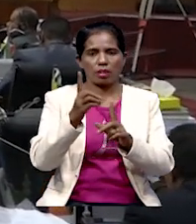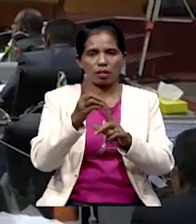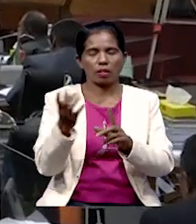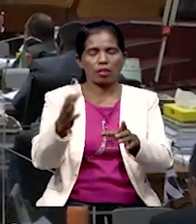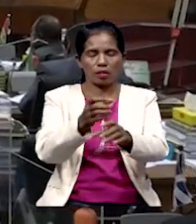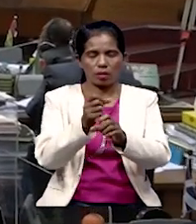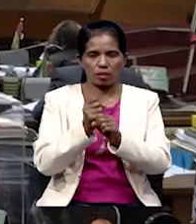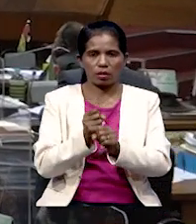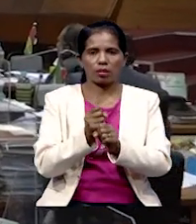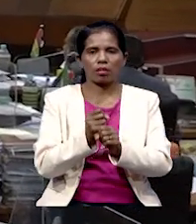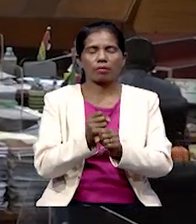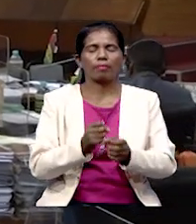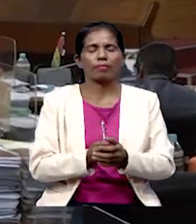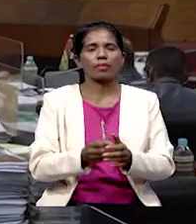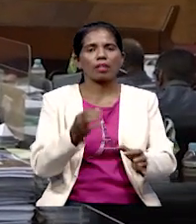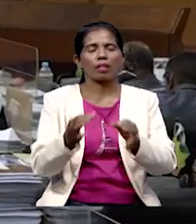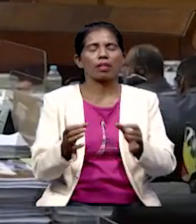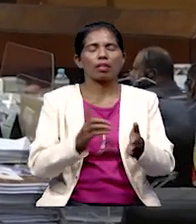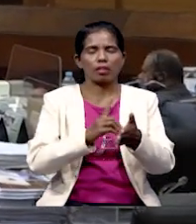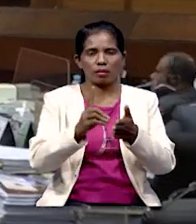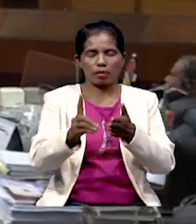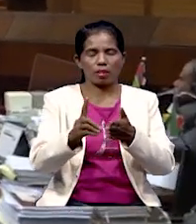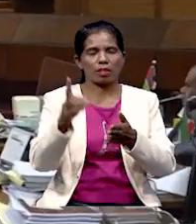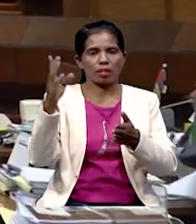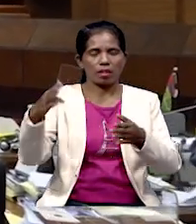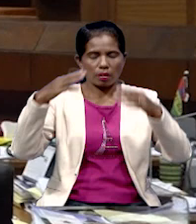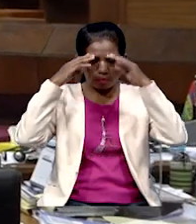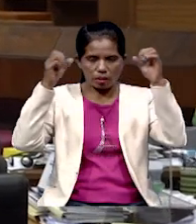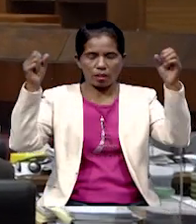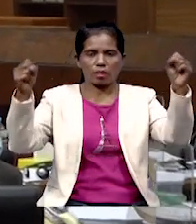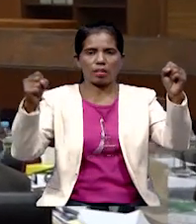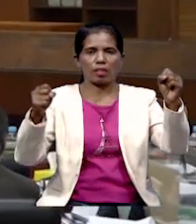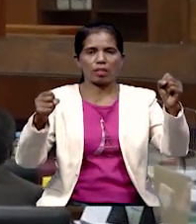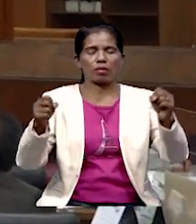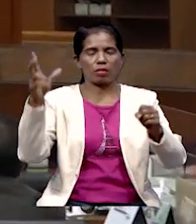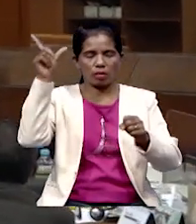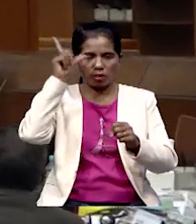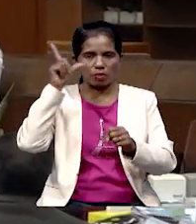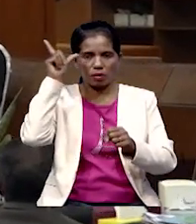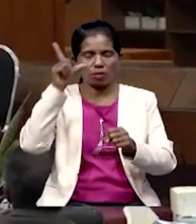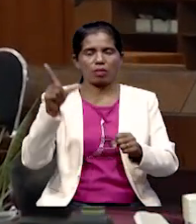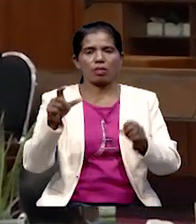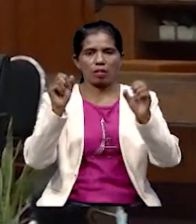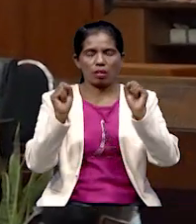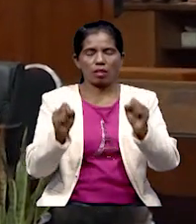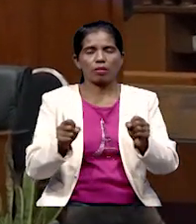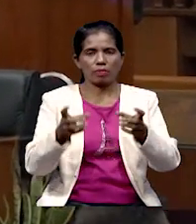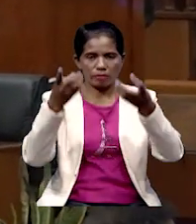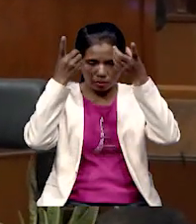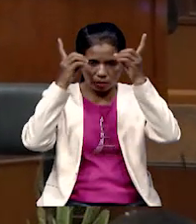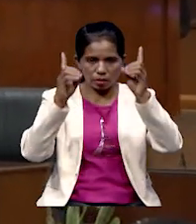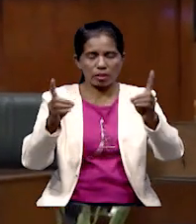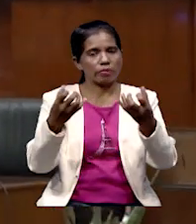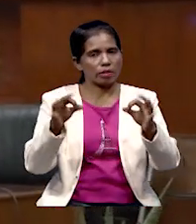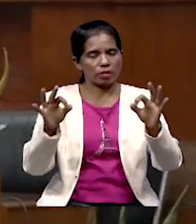simu diploma. Enquanto ela de semana ida, mandato Presidente República Francisco Guterres Luolo ato termina, nune